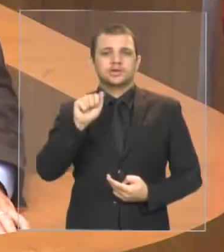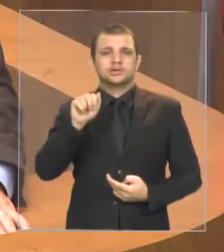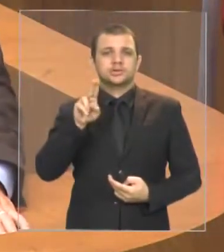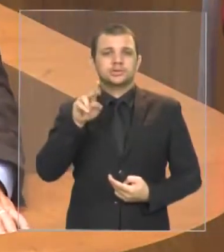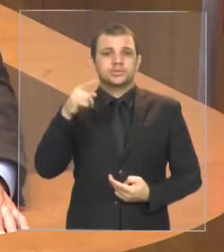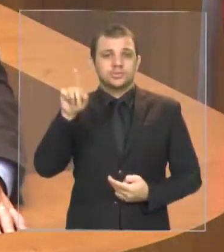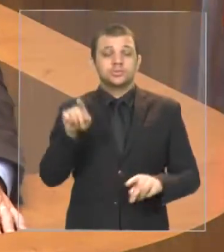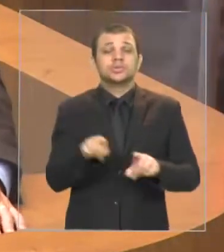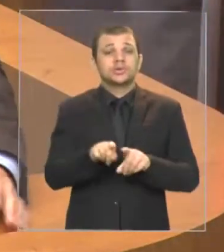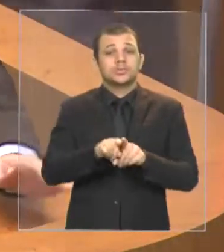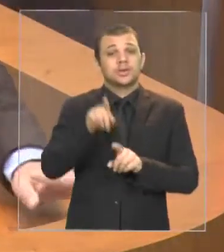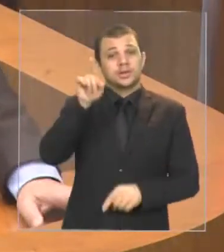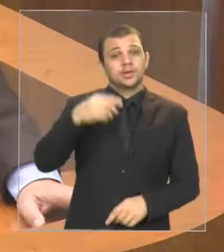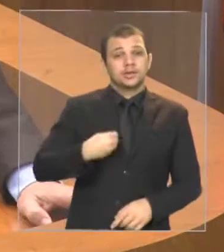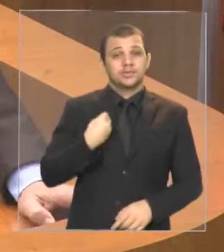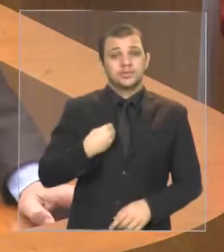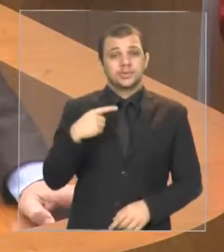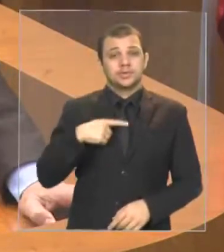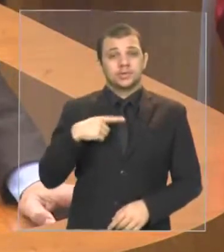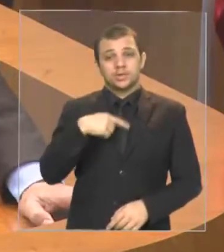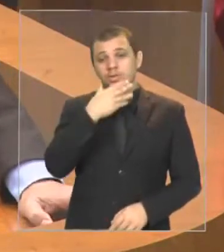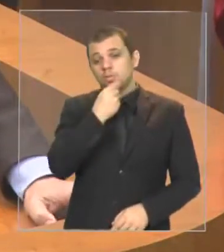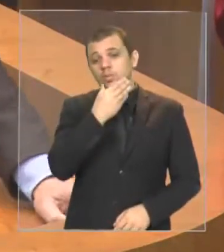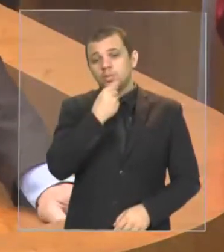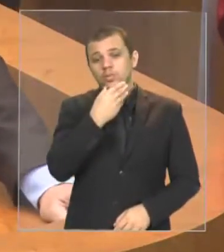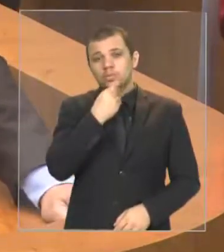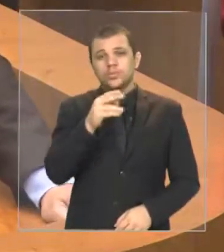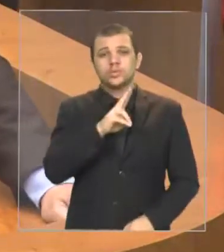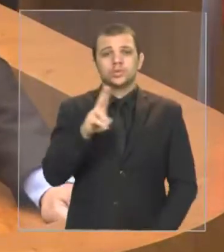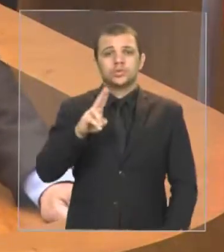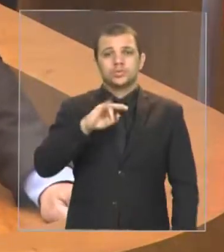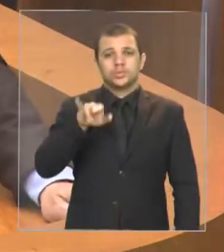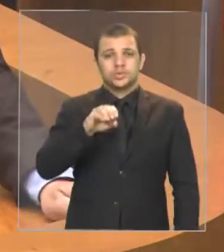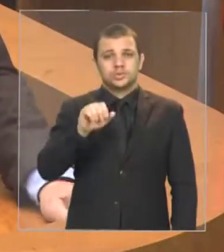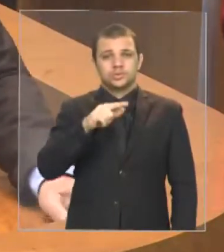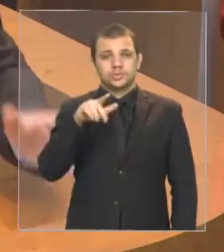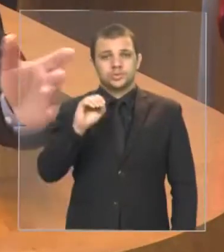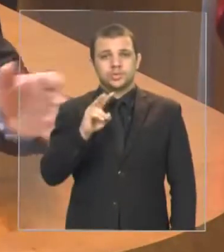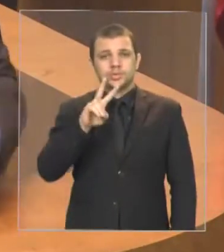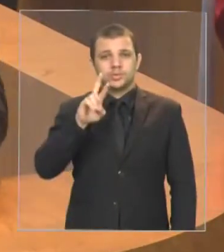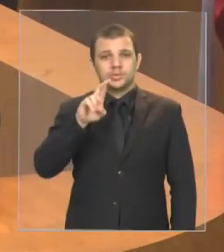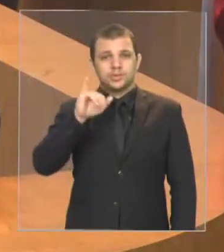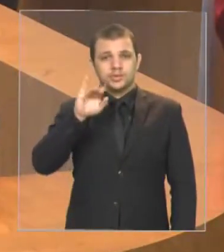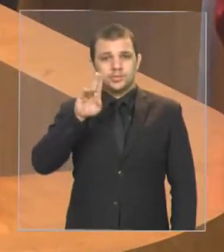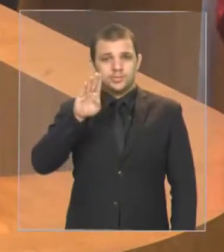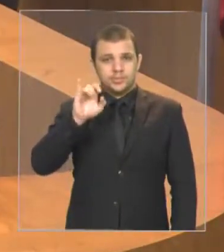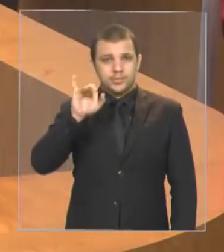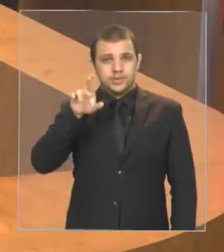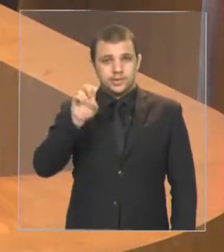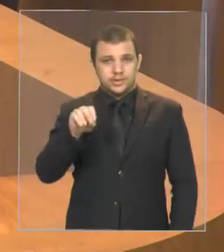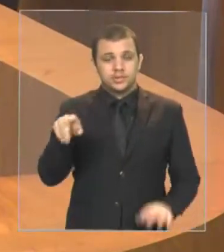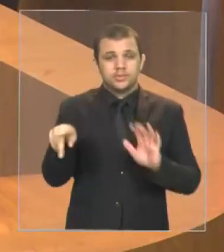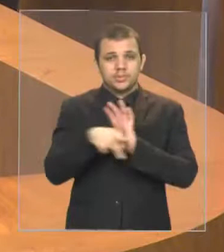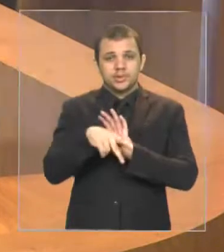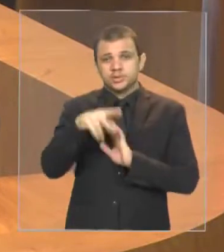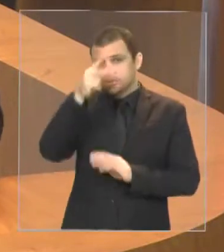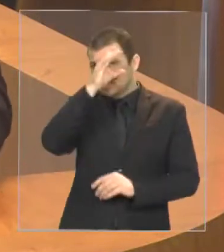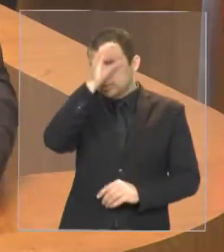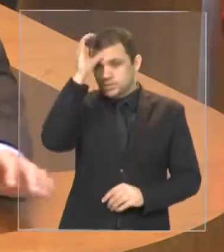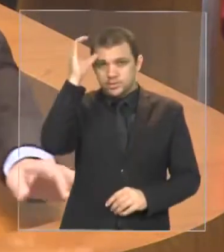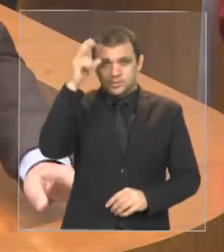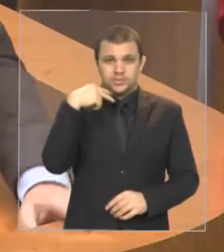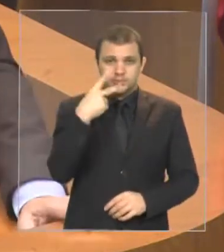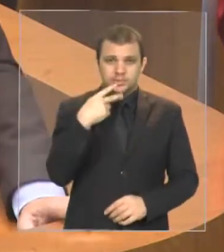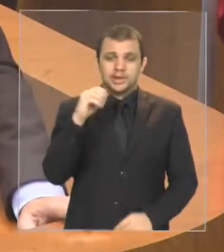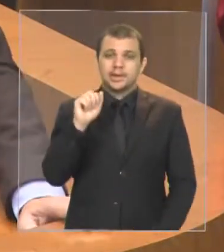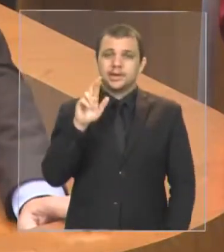da Câmara de Arame, o vereador Raimundo Rezende também, que representa a Câmara Municipal de Arame, o